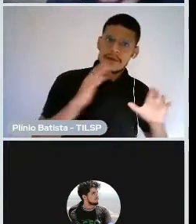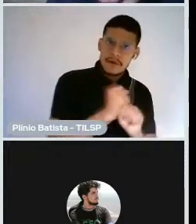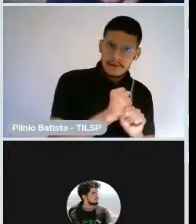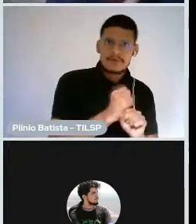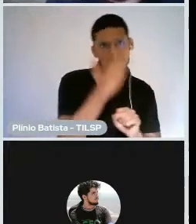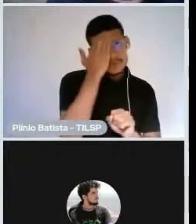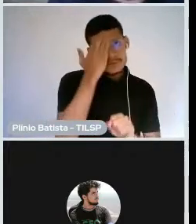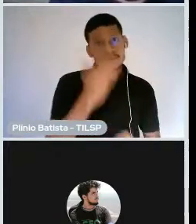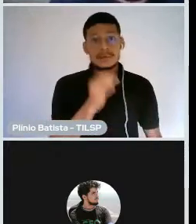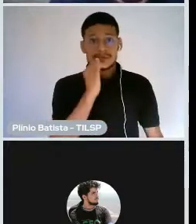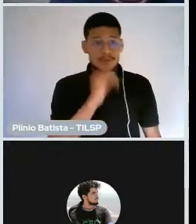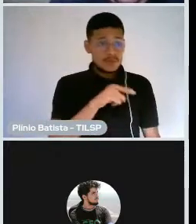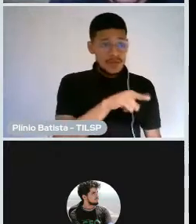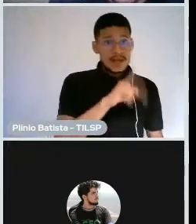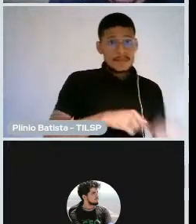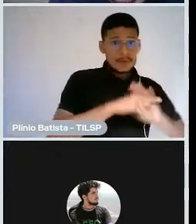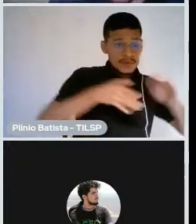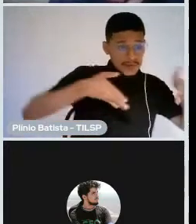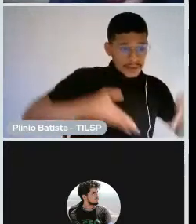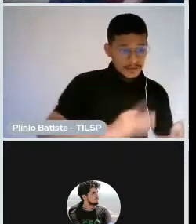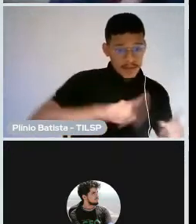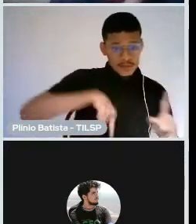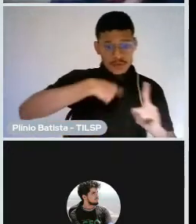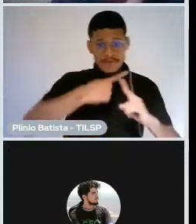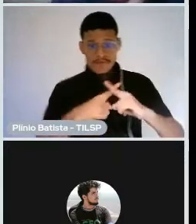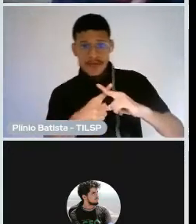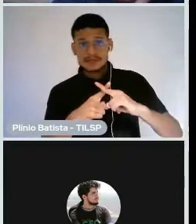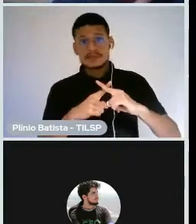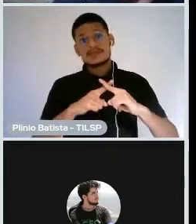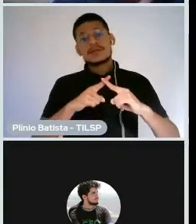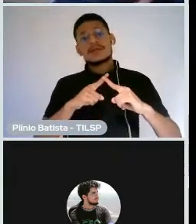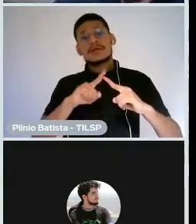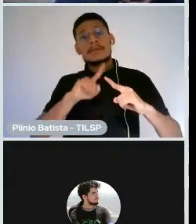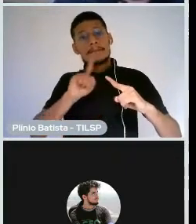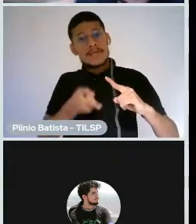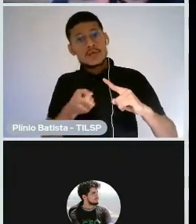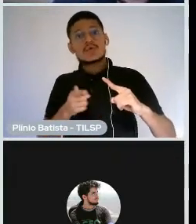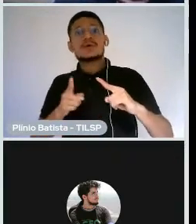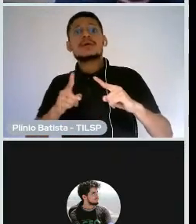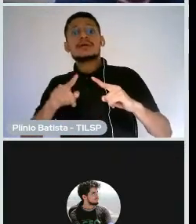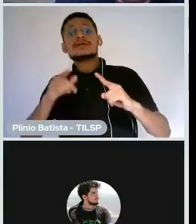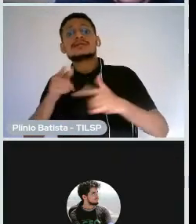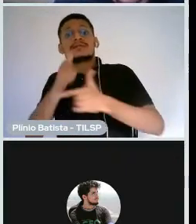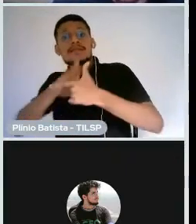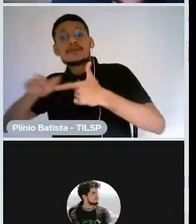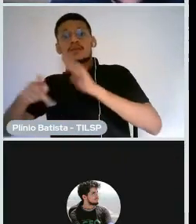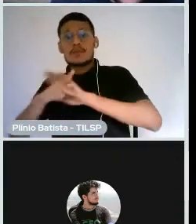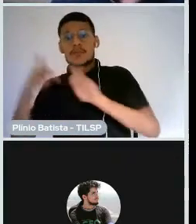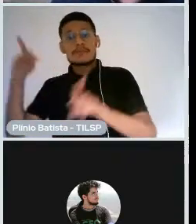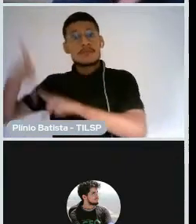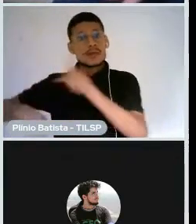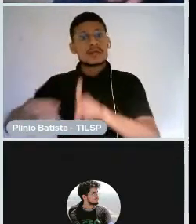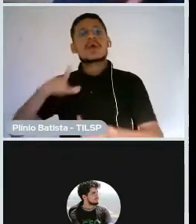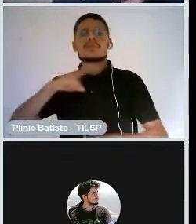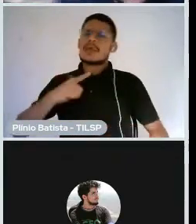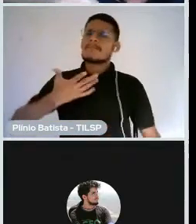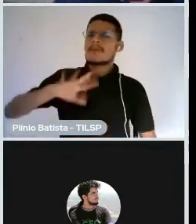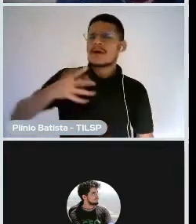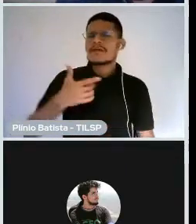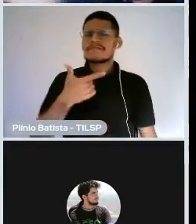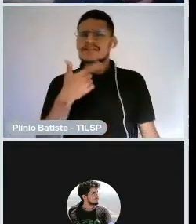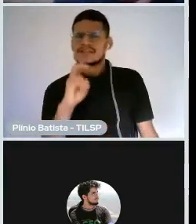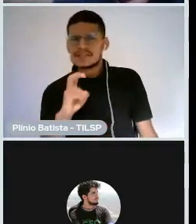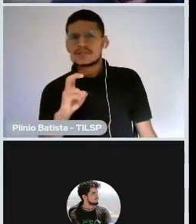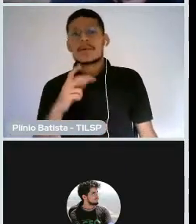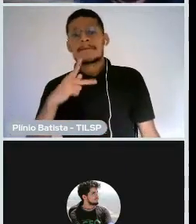vezes 1.000 dividido pela população. E aí eu coloquei como exemplo ali 25 de permilagem. Tá? Não é a porcentagem, como eu já